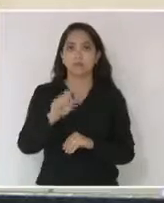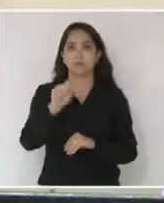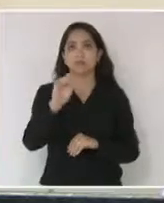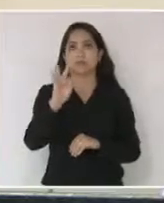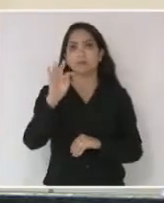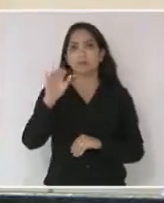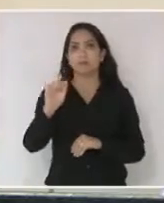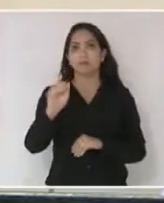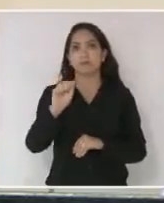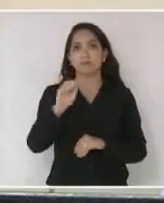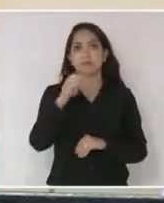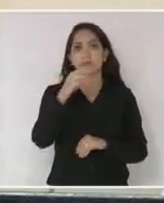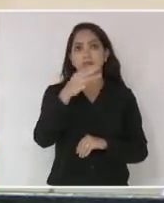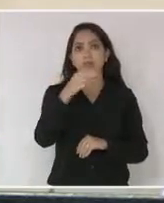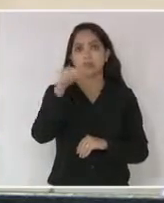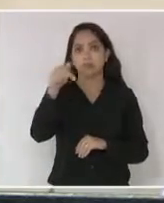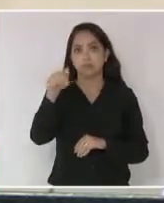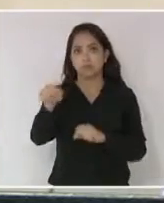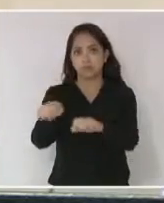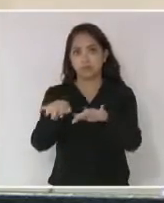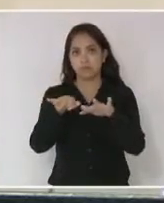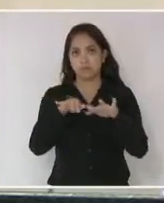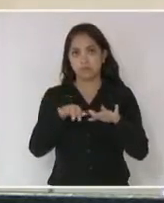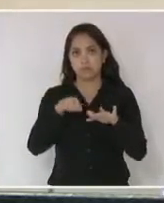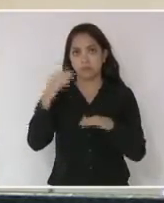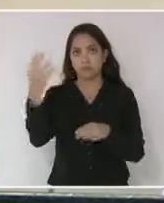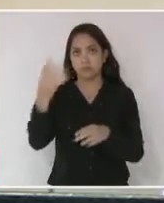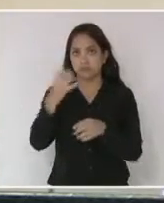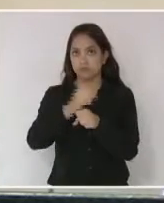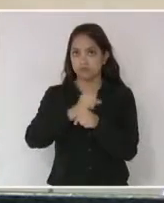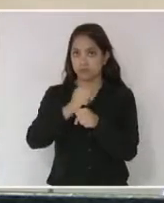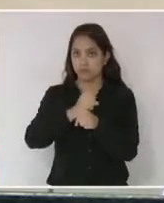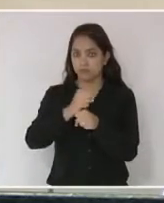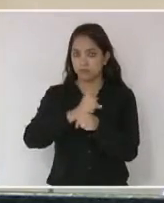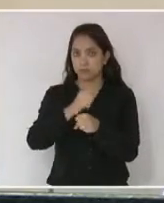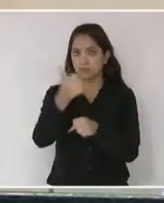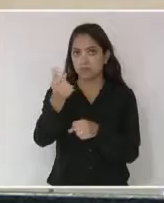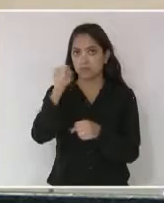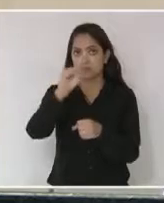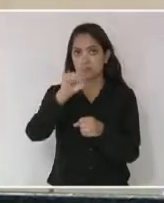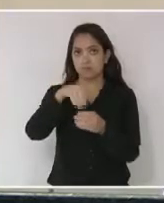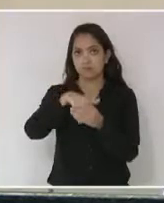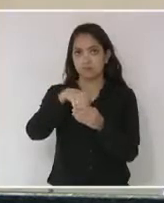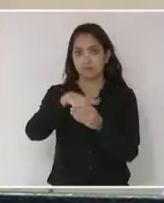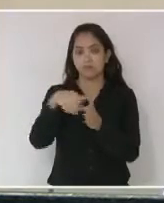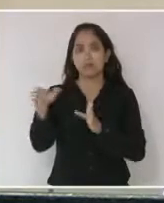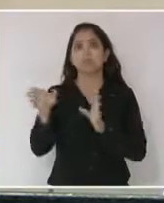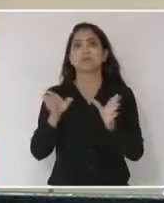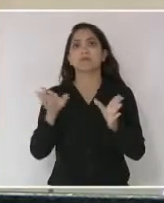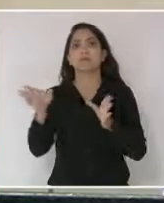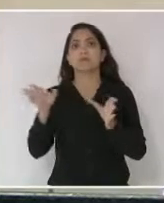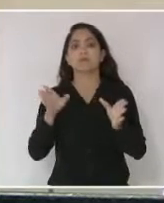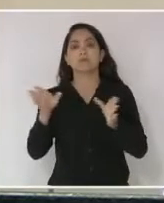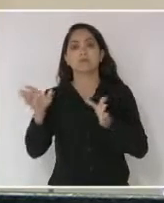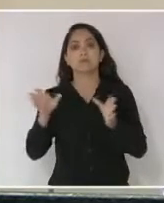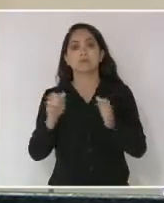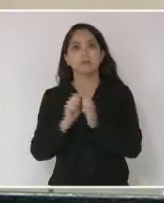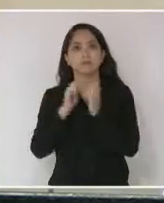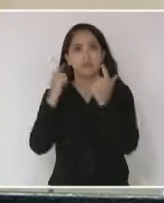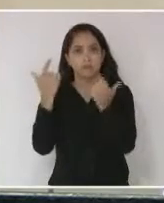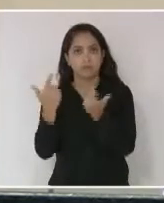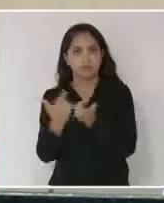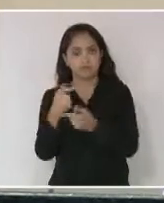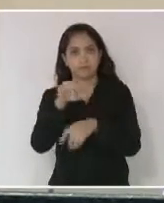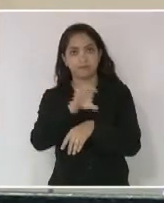da 37ª sessão ordinária da quarta sessão legislativa da décima oitava legislatura da assembléia